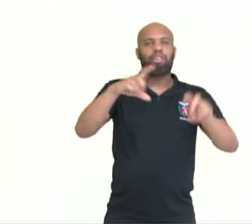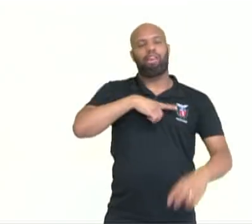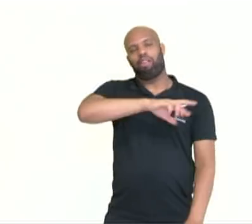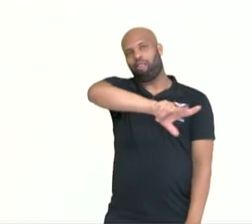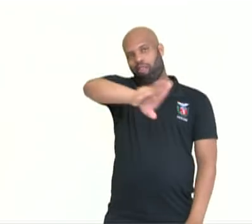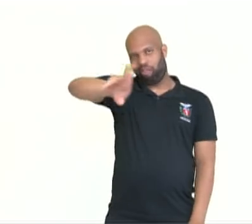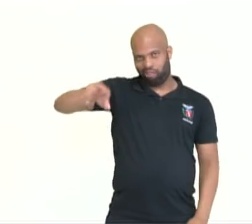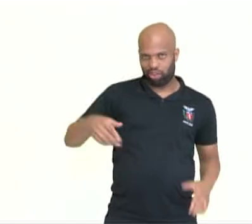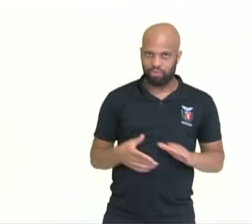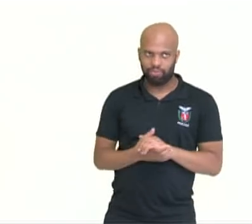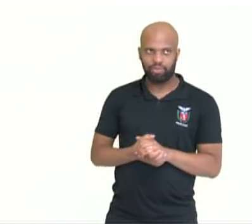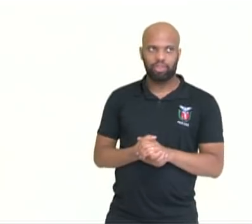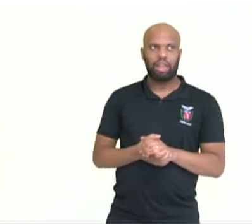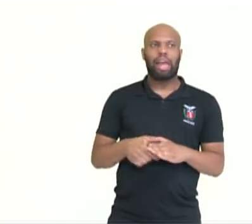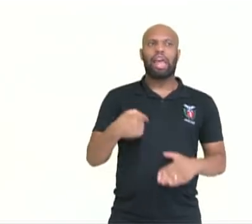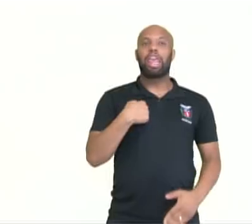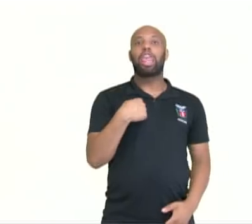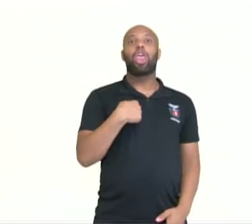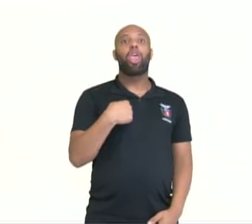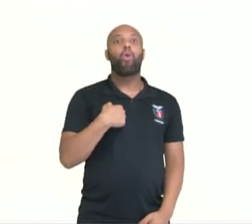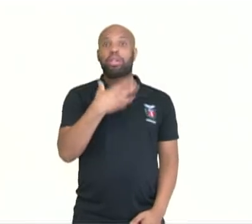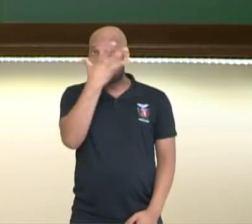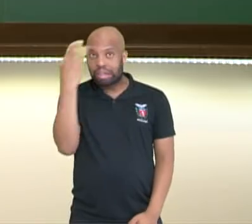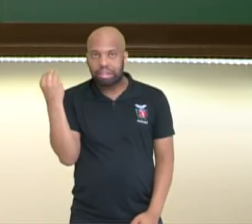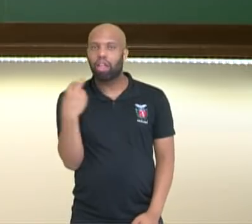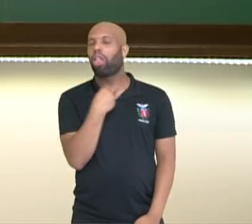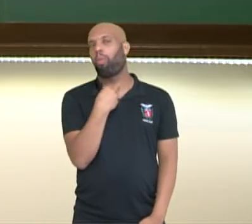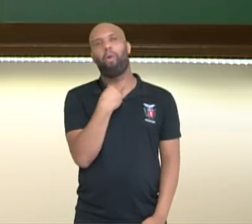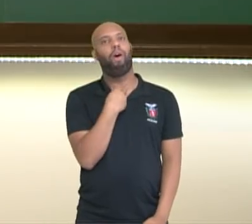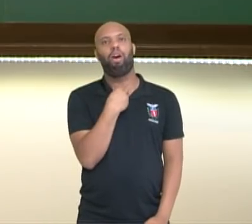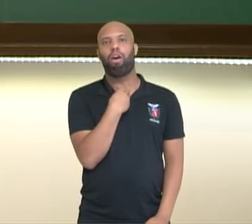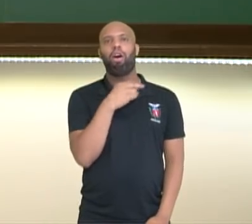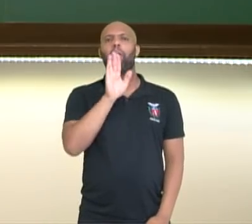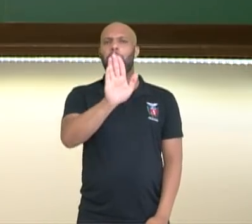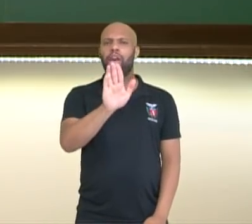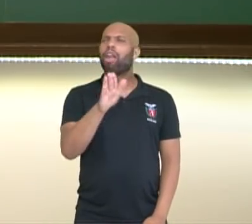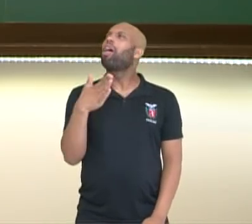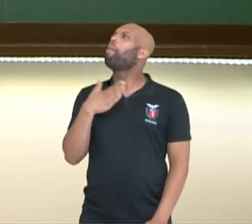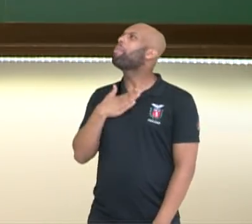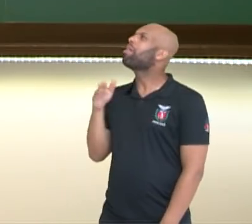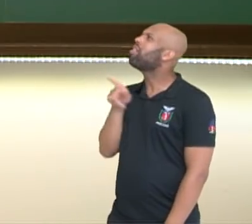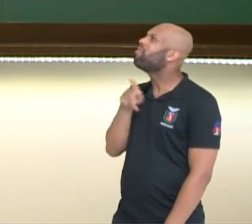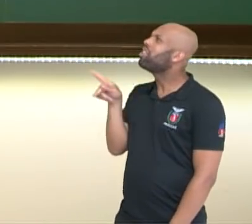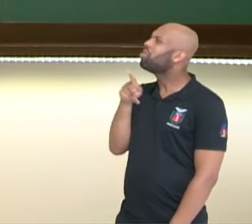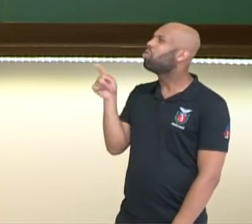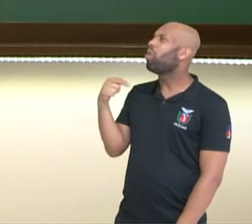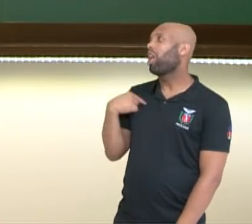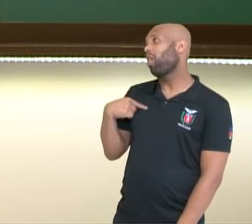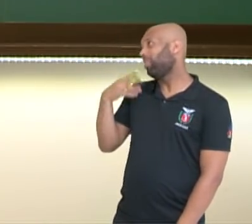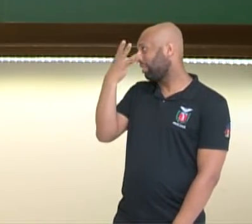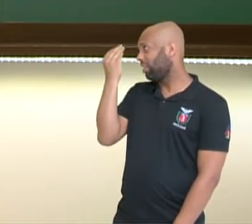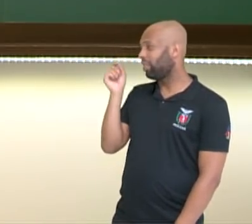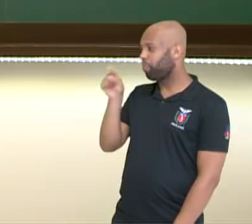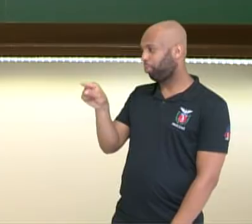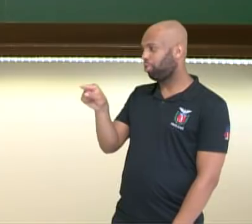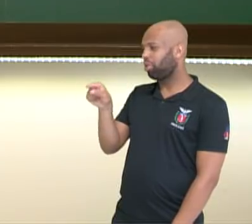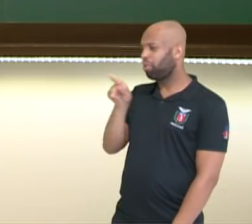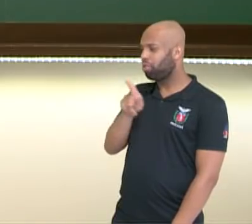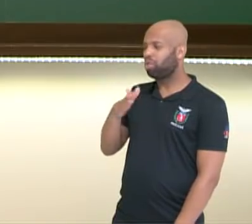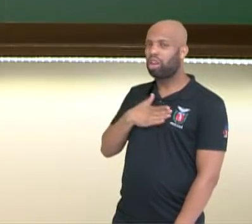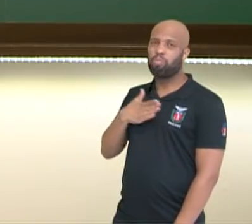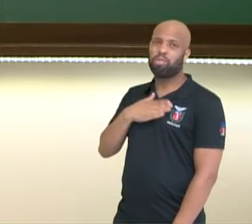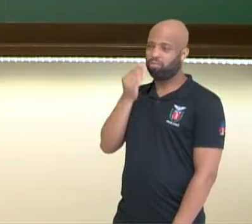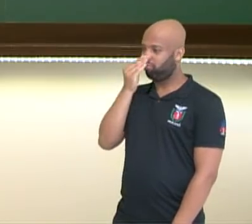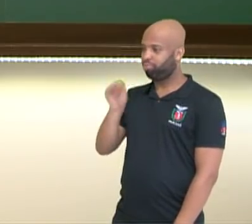seja, não posso esquecer. Ah, professora, mas a minha professora, eu deixei de colocar o ponto e ela nem